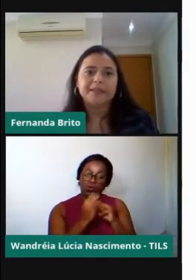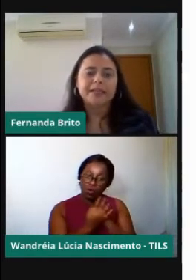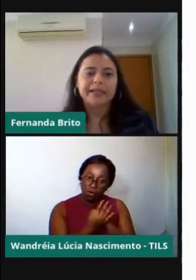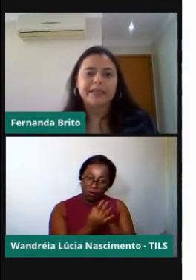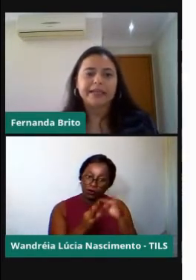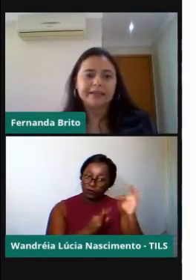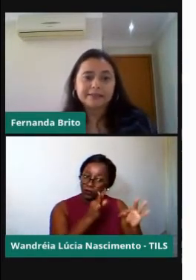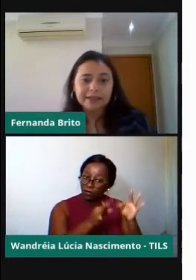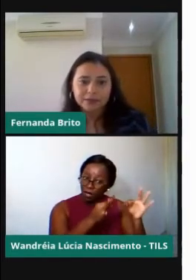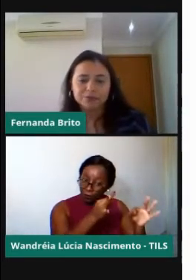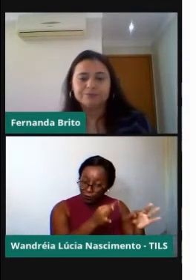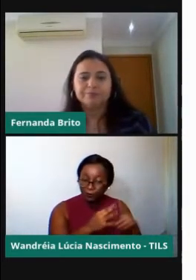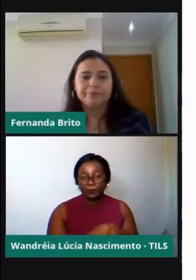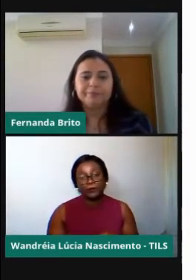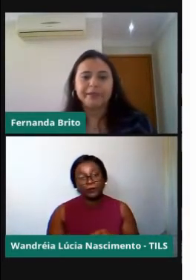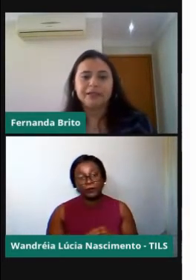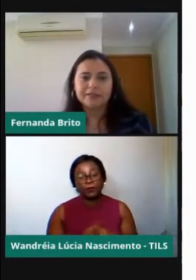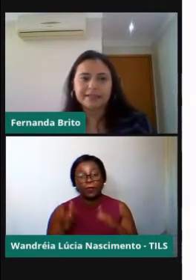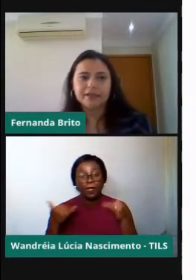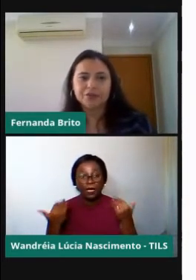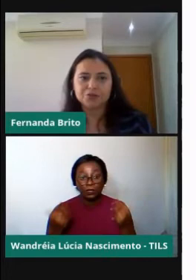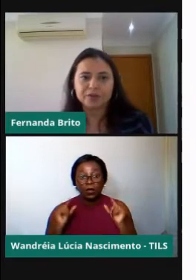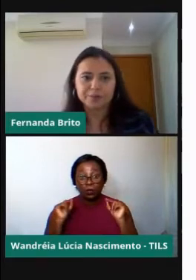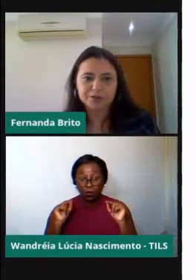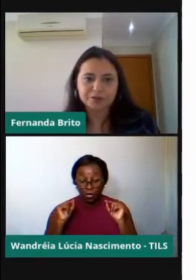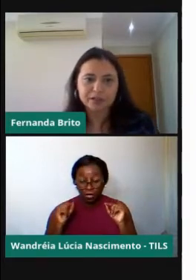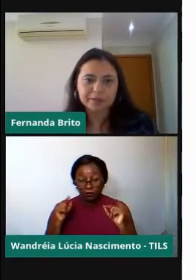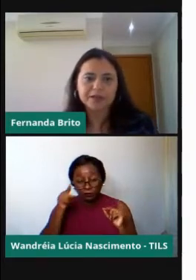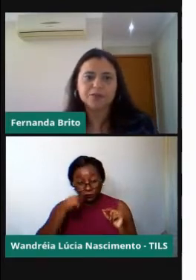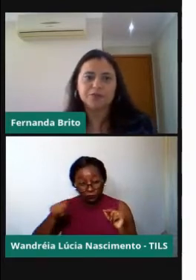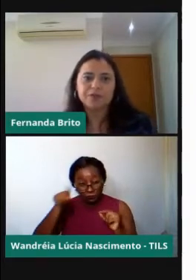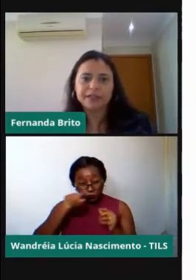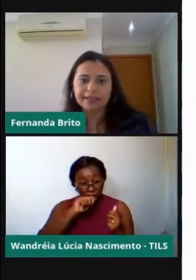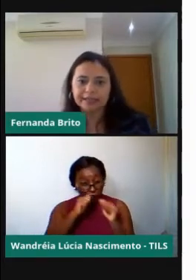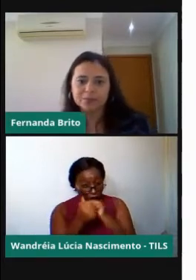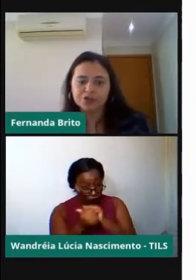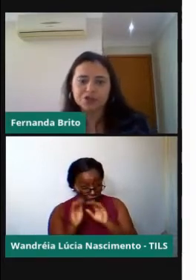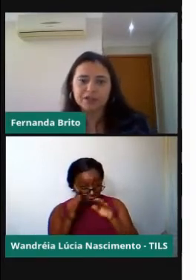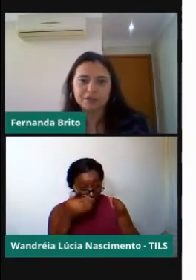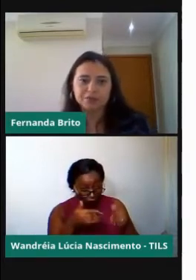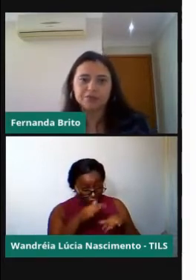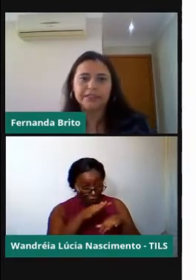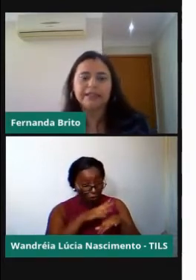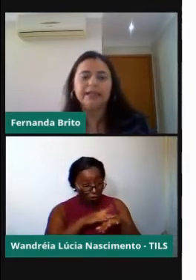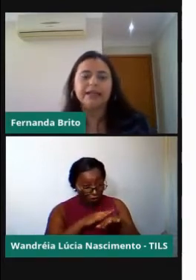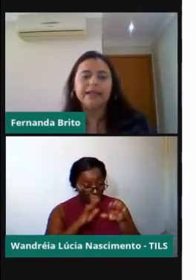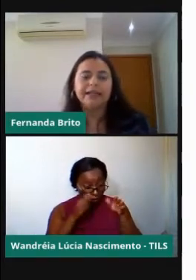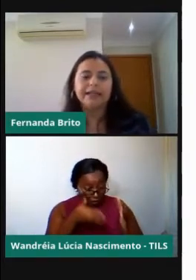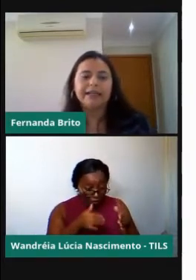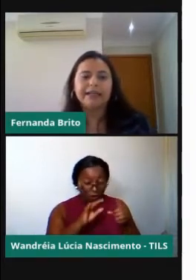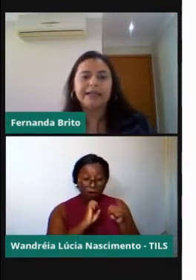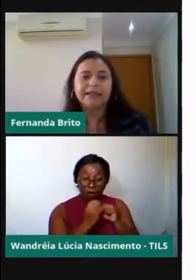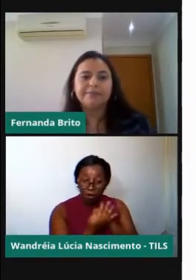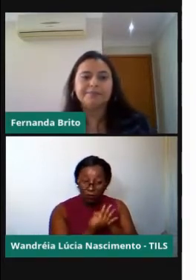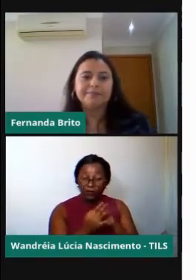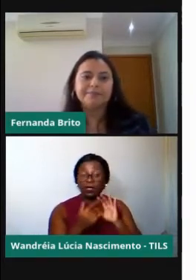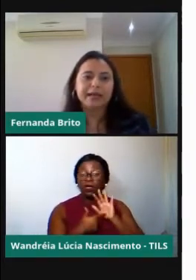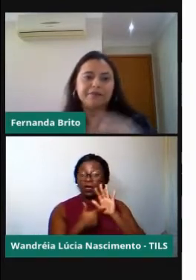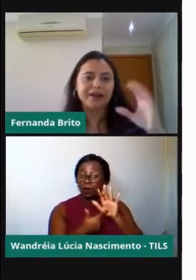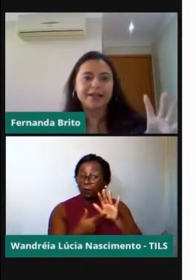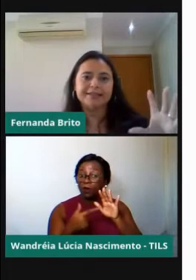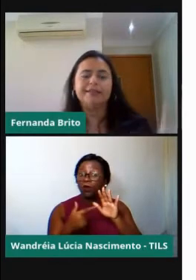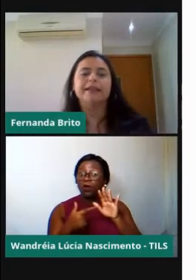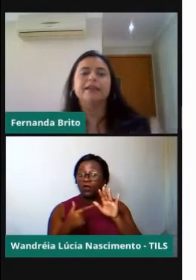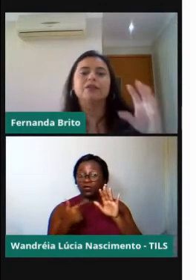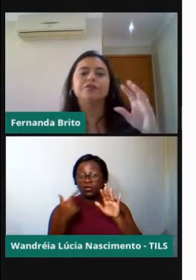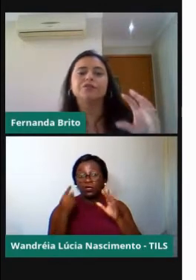Bem, então, pegando esse gancho do reposicionamento e aqui mostrando, né,